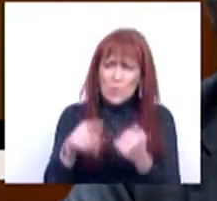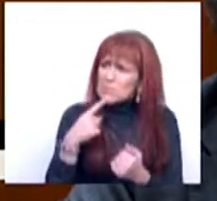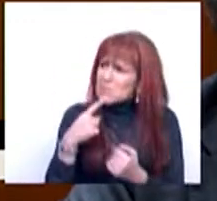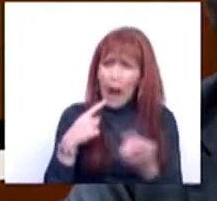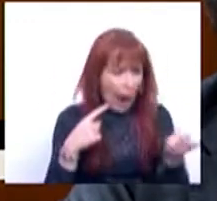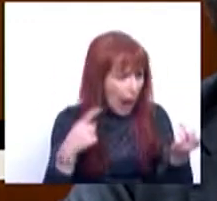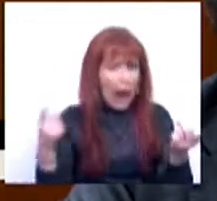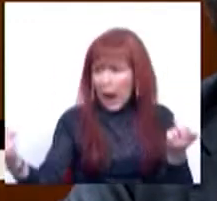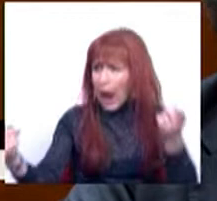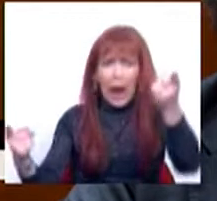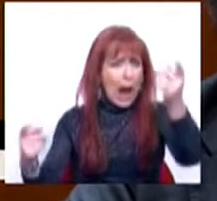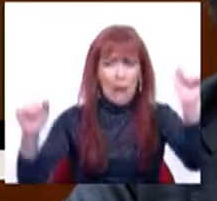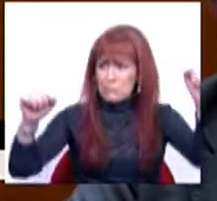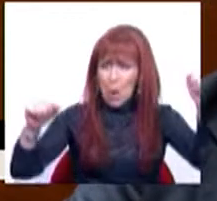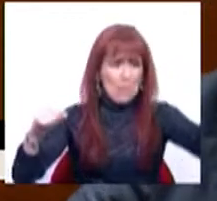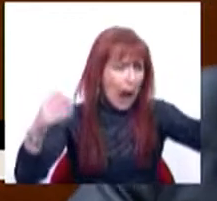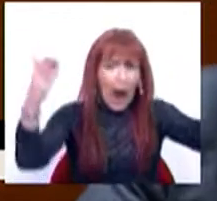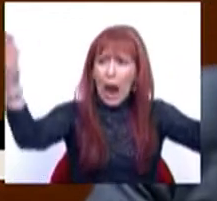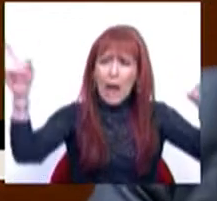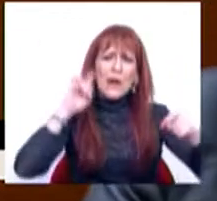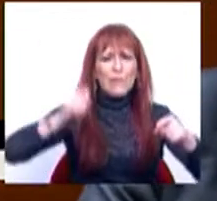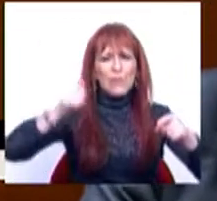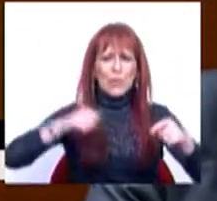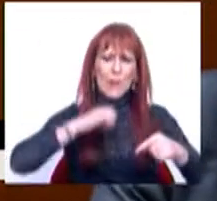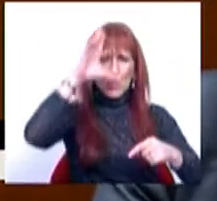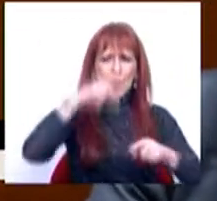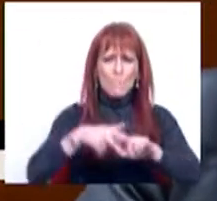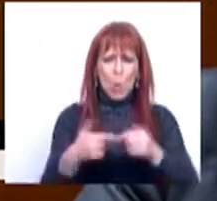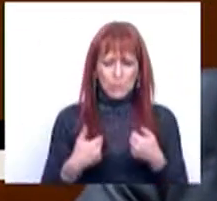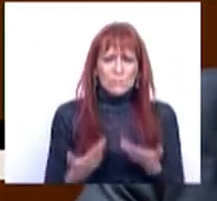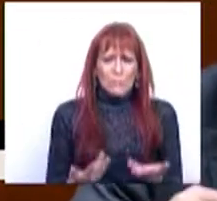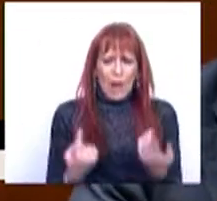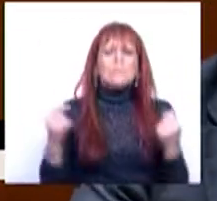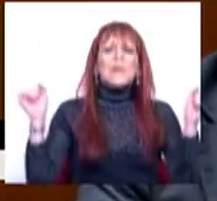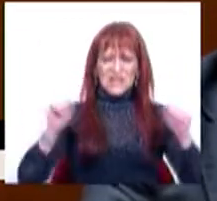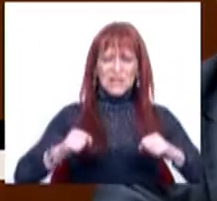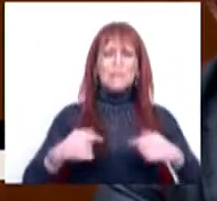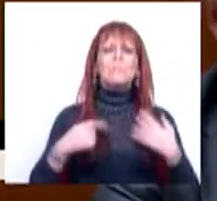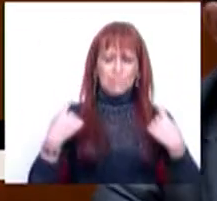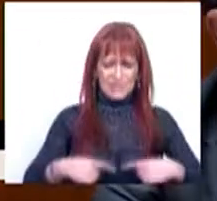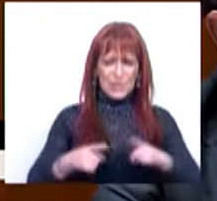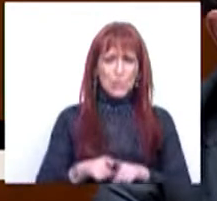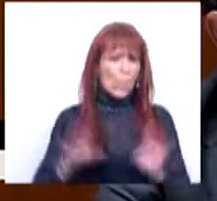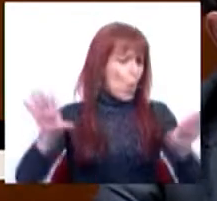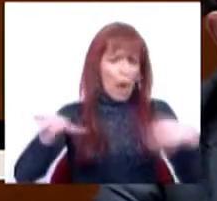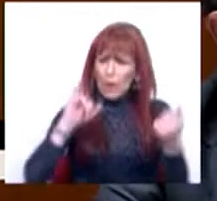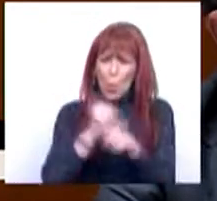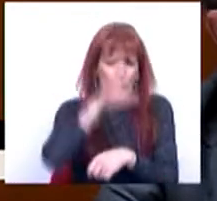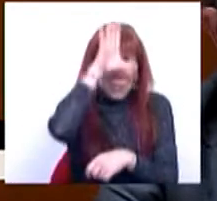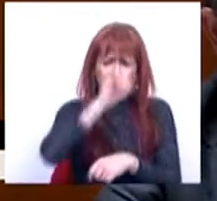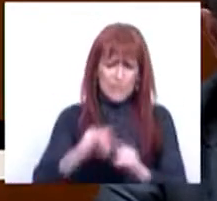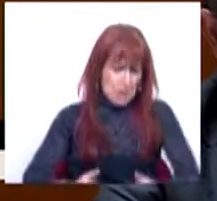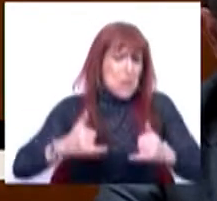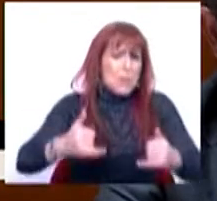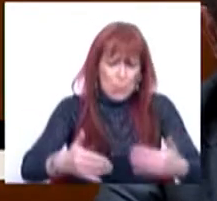entendimento existe e, por isso, é fundamental o Governo ter esta ferramenta. Sim, deve este ou qualquer outro Governo,